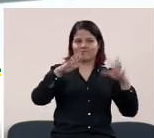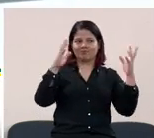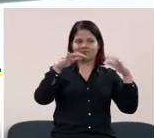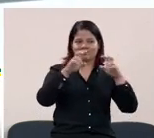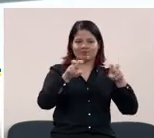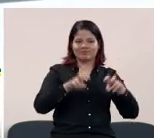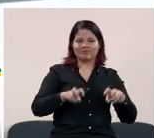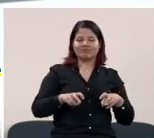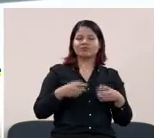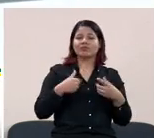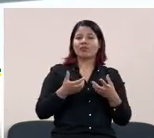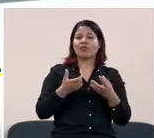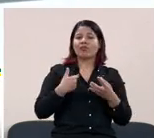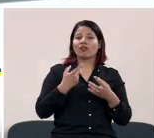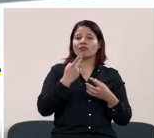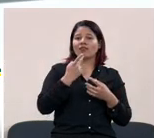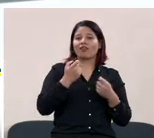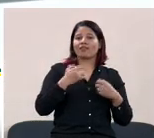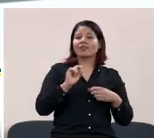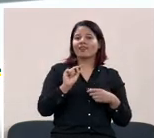os professores do Estado do Amapá.